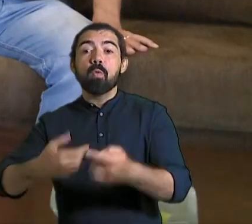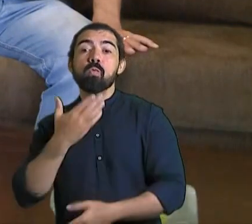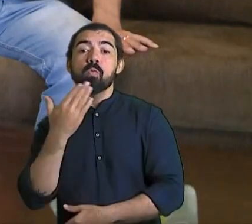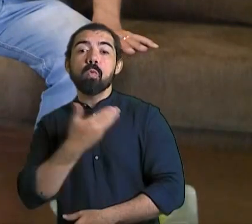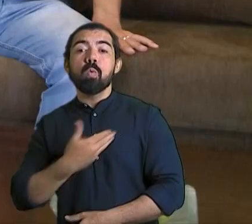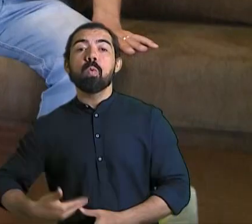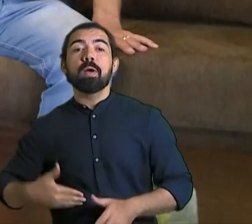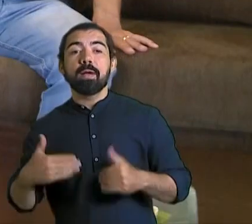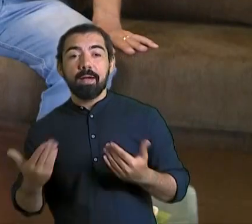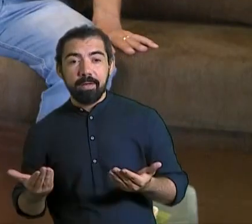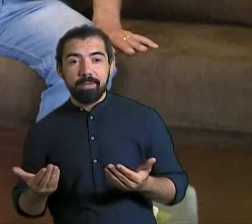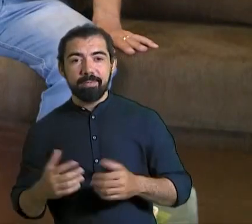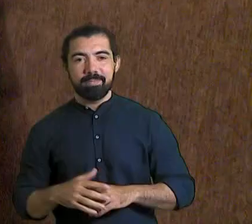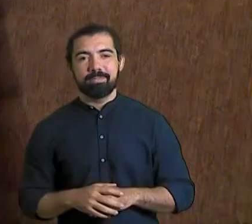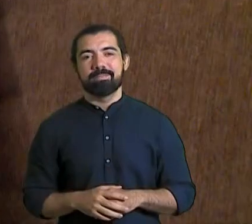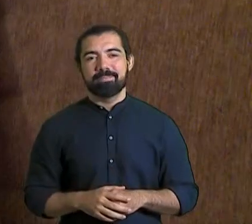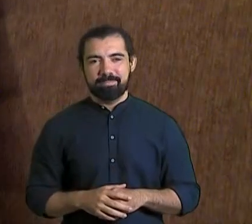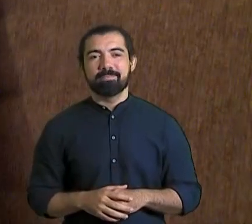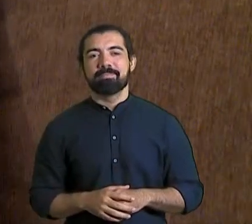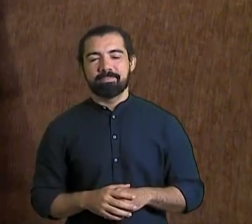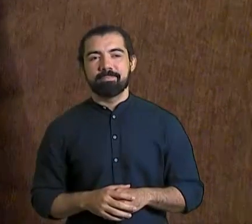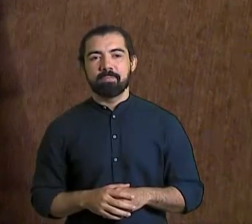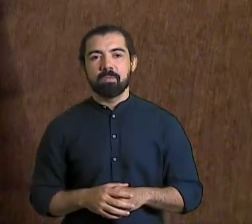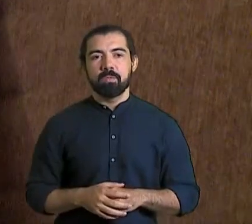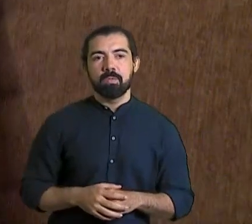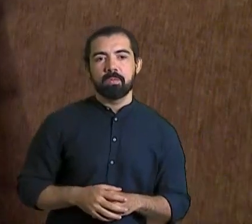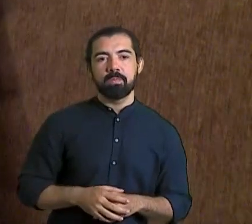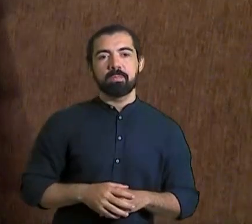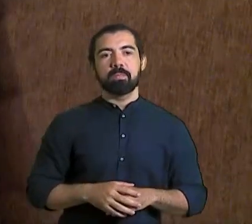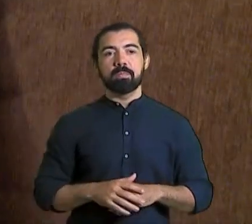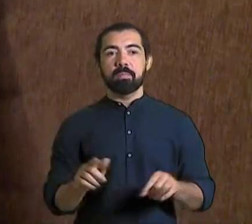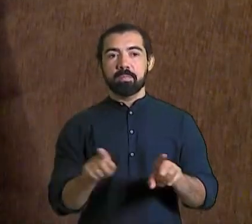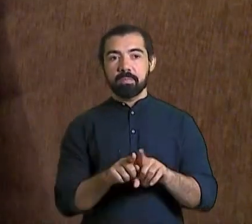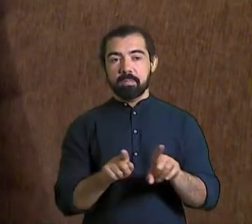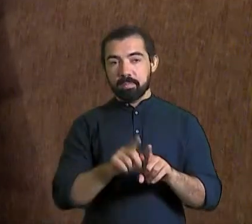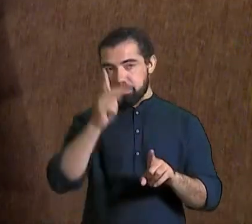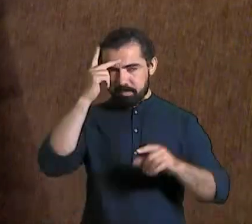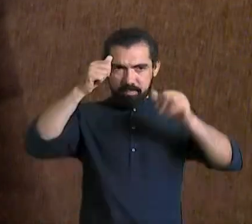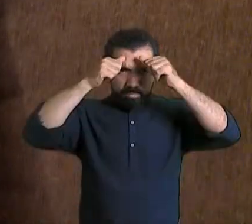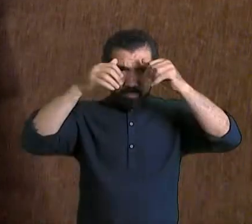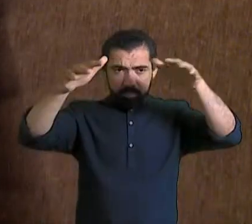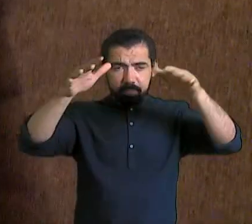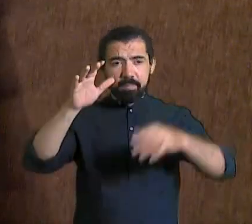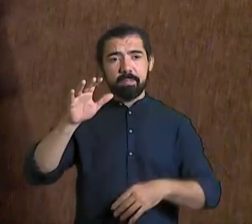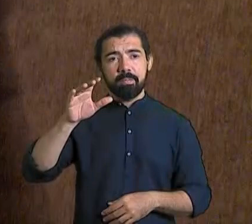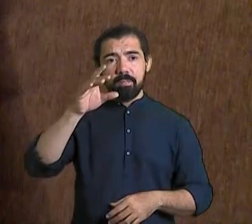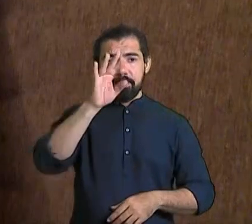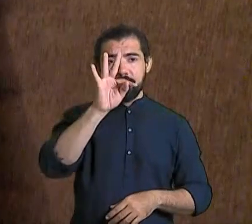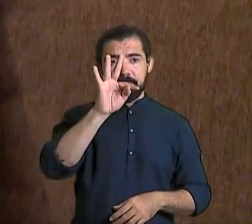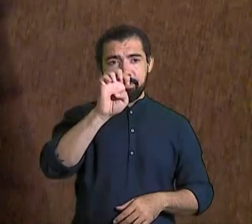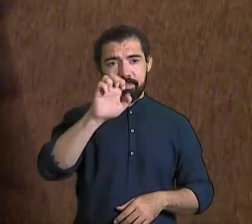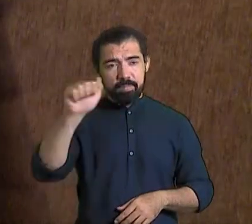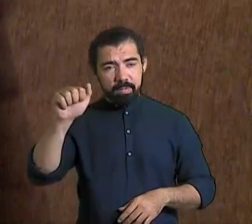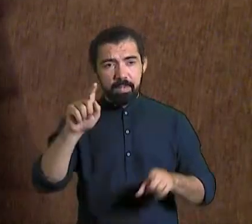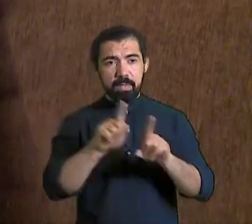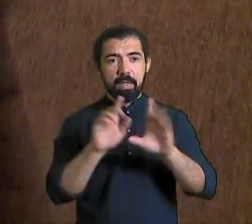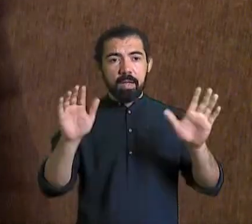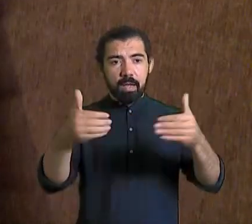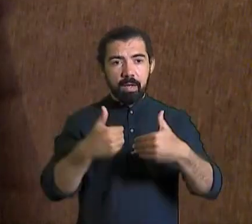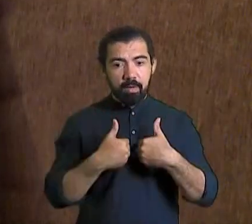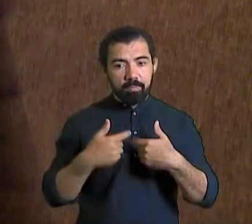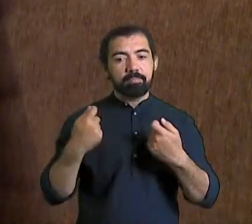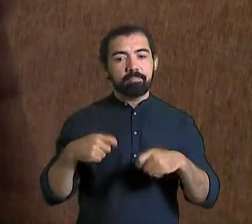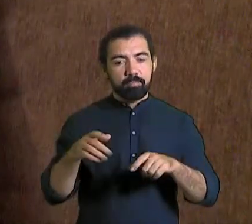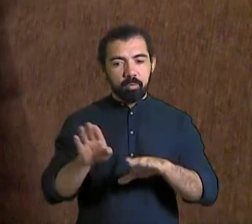de casos de pessoas do aspecto autista, né? O pessoal de TEA, né? que também requer um certo cuidado,